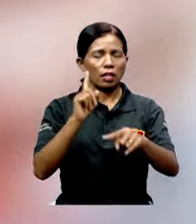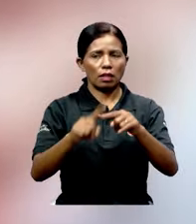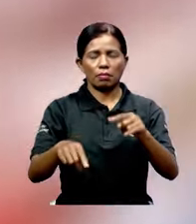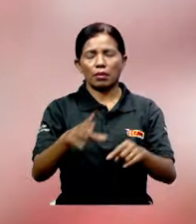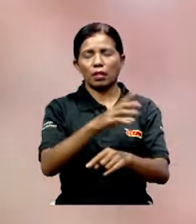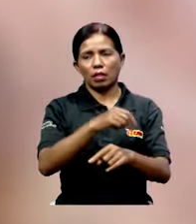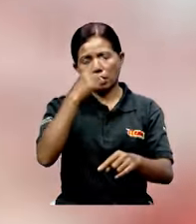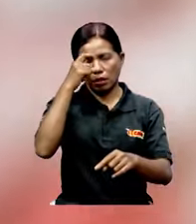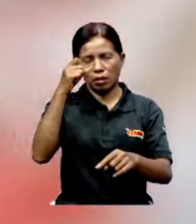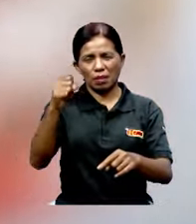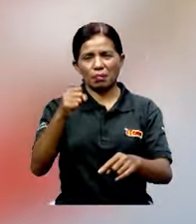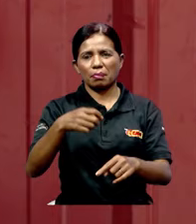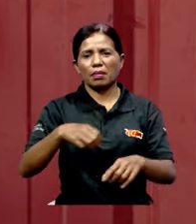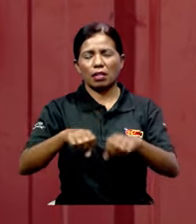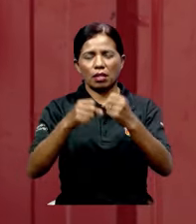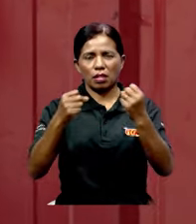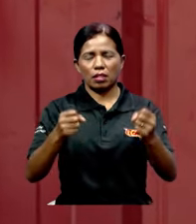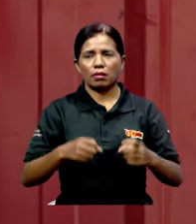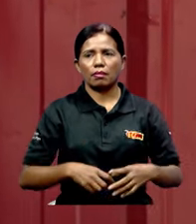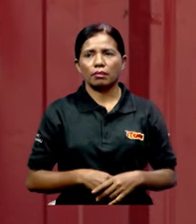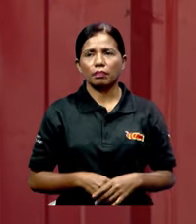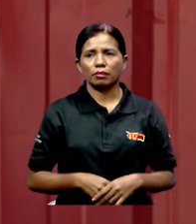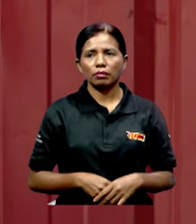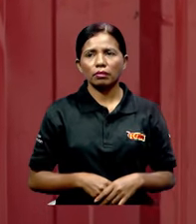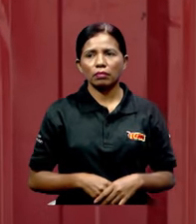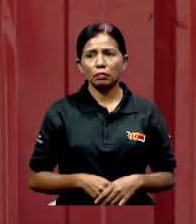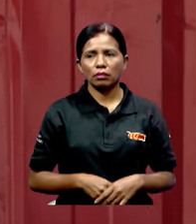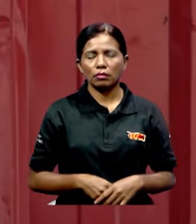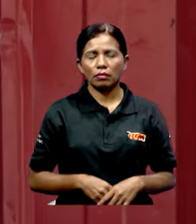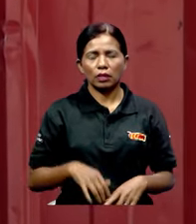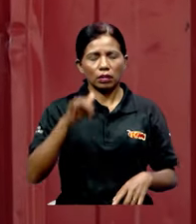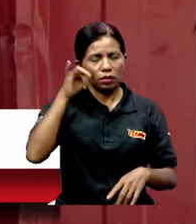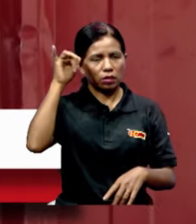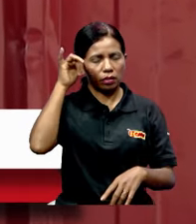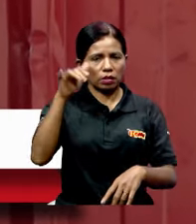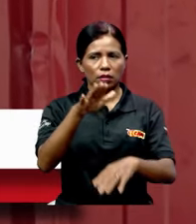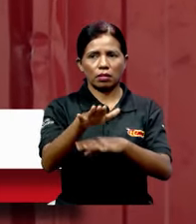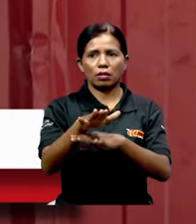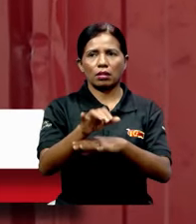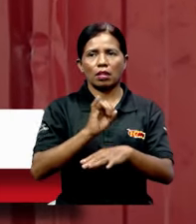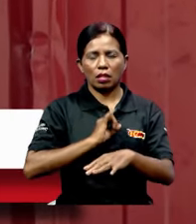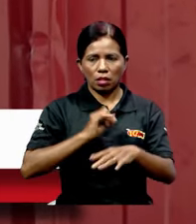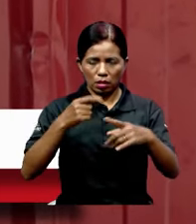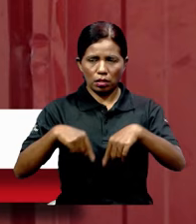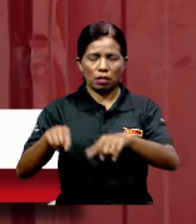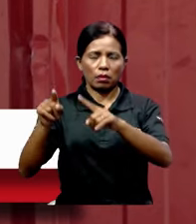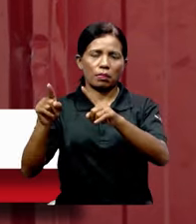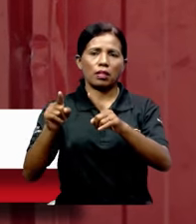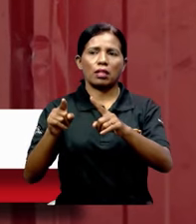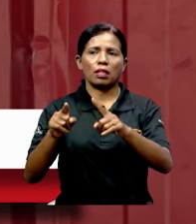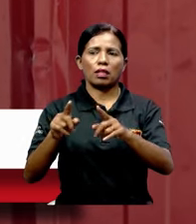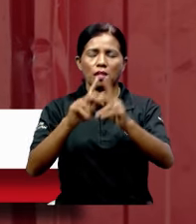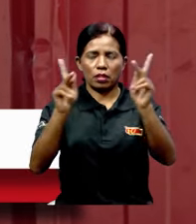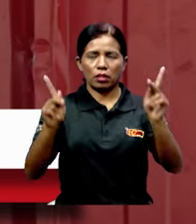consumo tamadodok. Horseik Mildia, e a por volta a 12 horas Mildia, ao ba e a